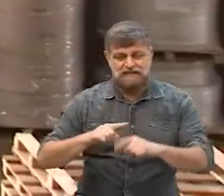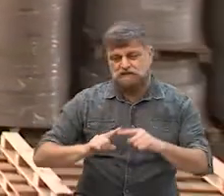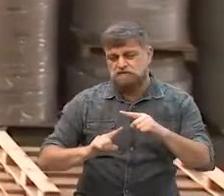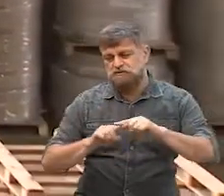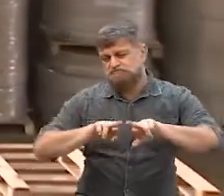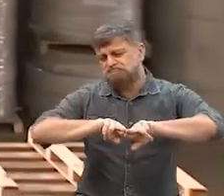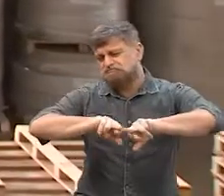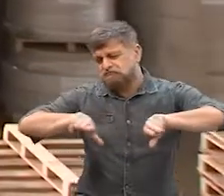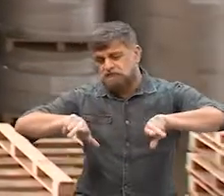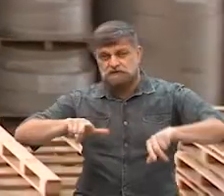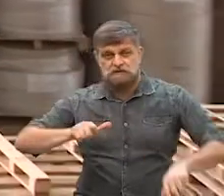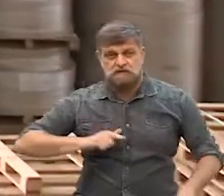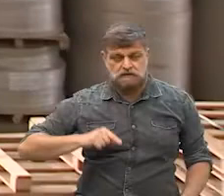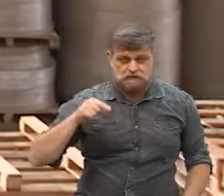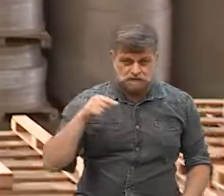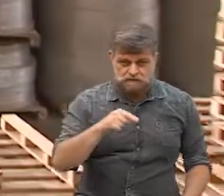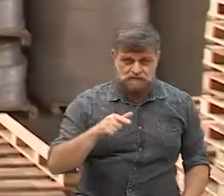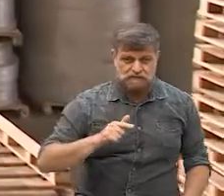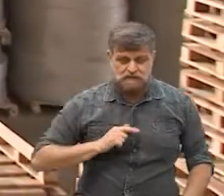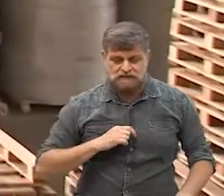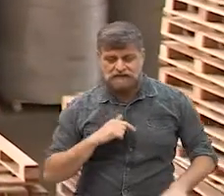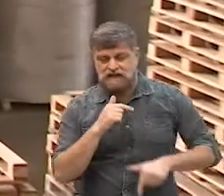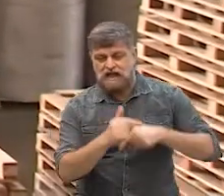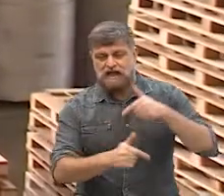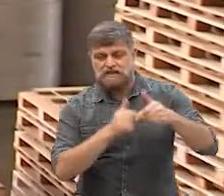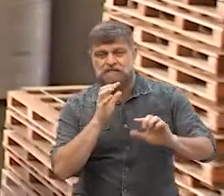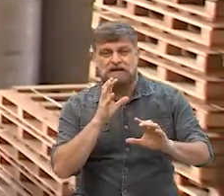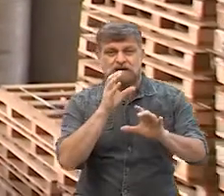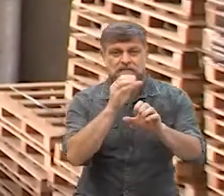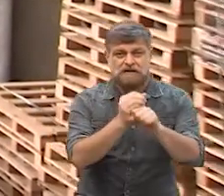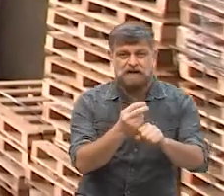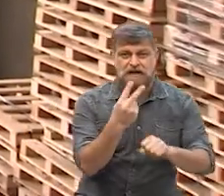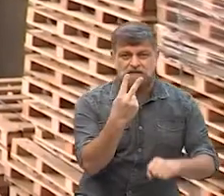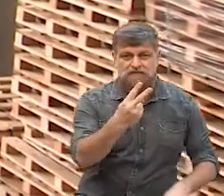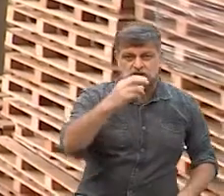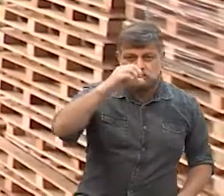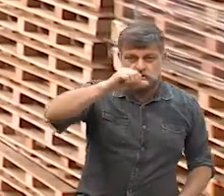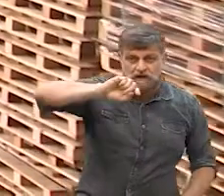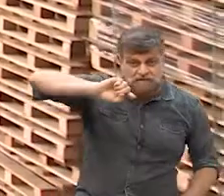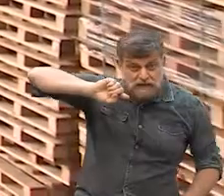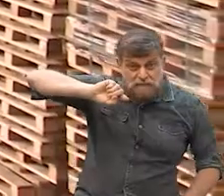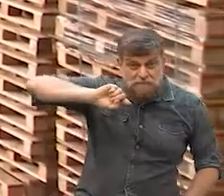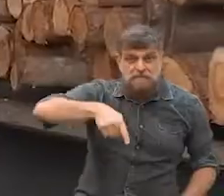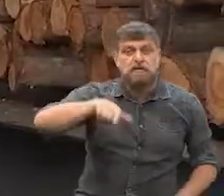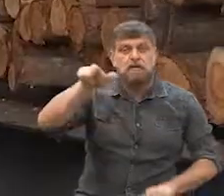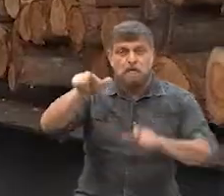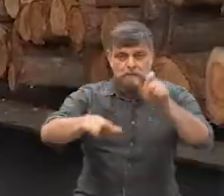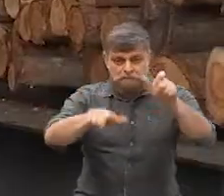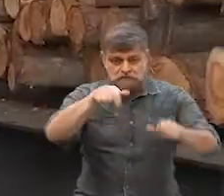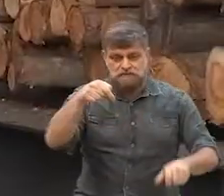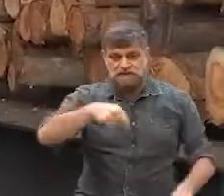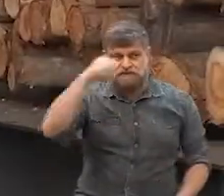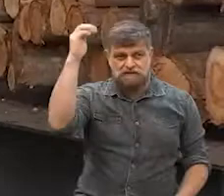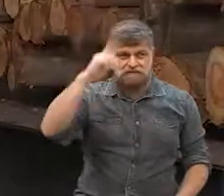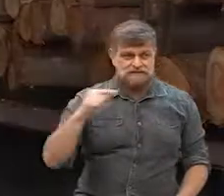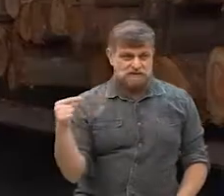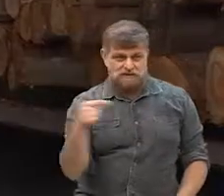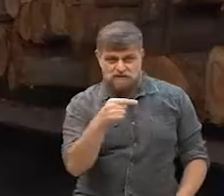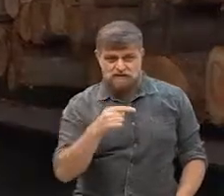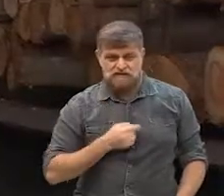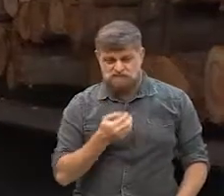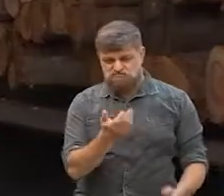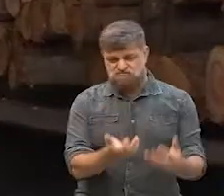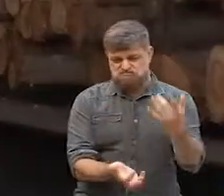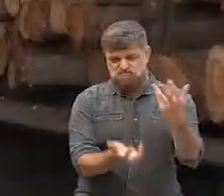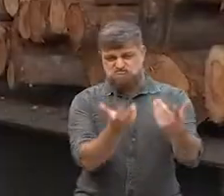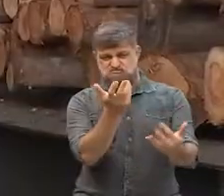tipos, o que movimenta emprego para mais de 29 mil pessoas no Brasil. A caldeira, que não para